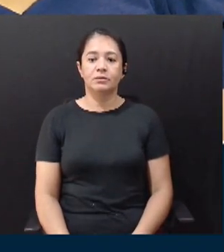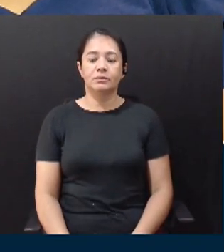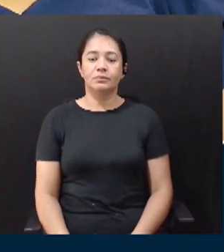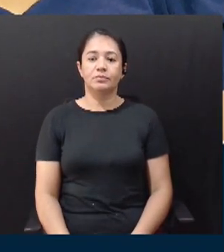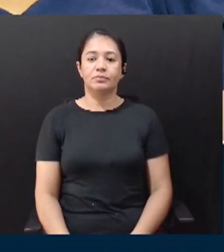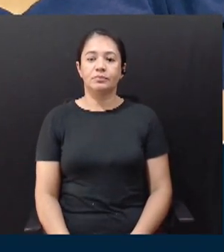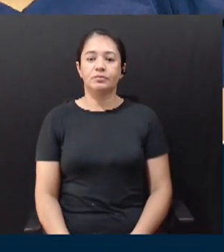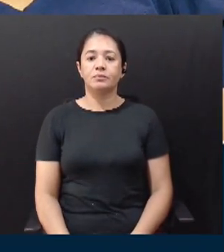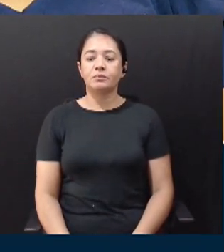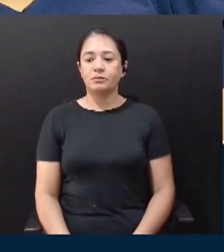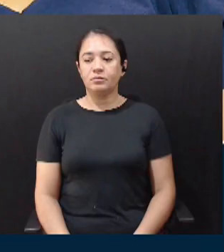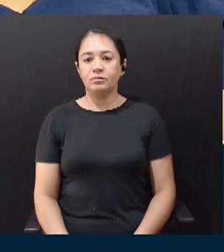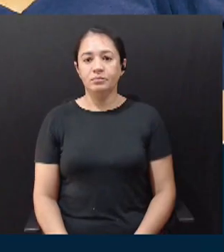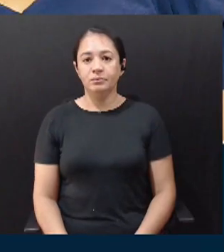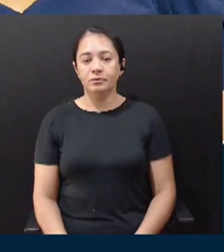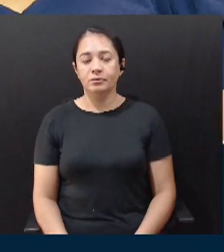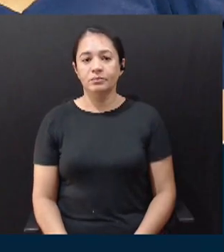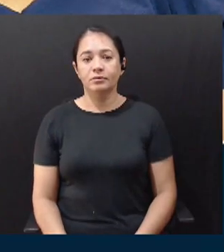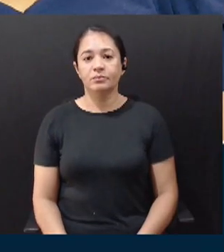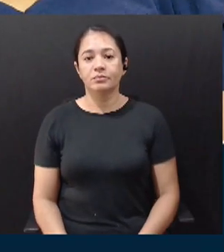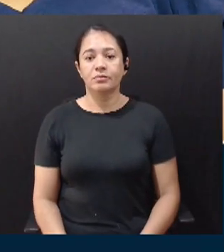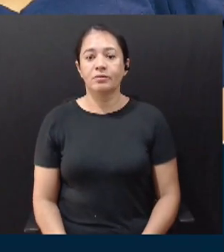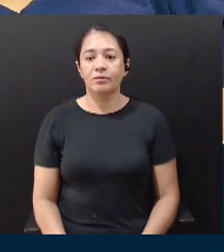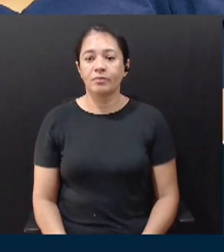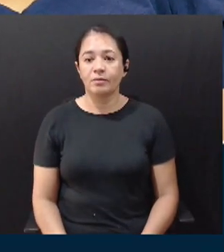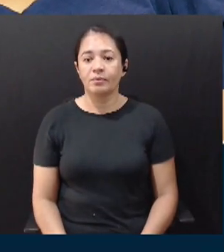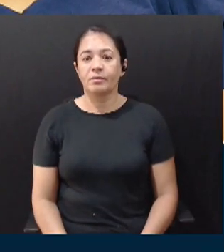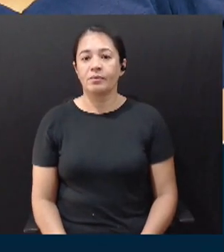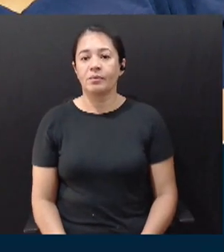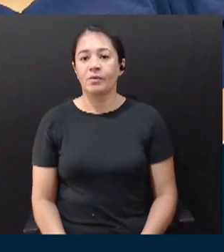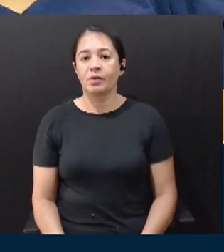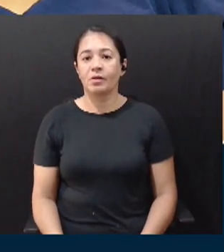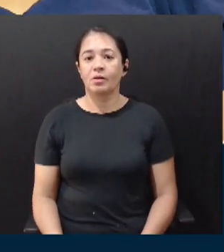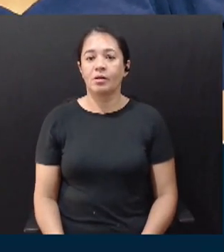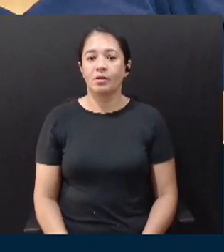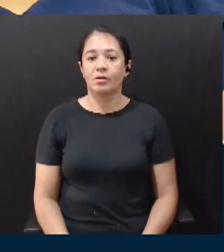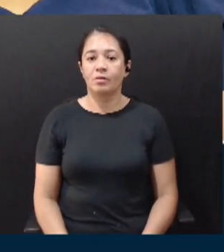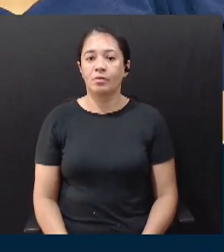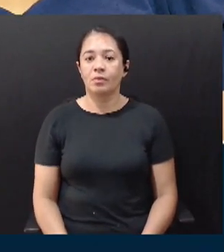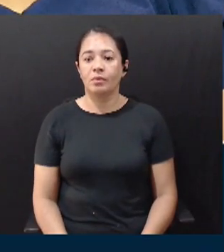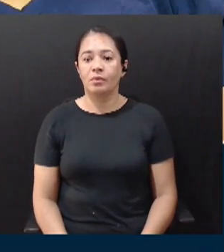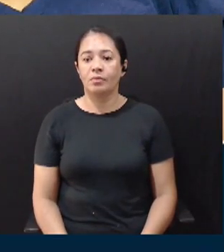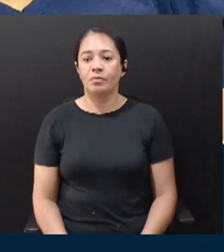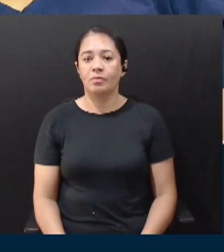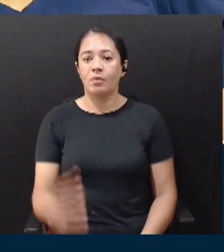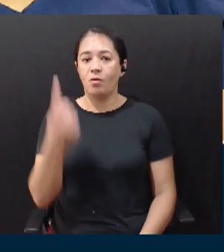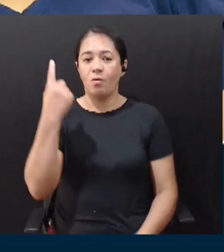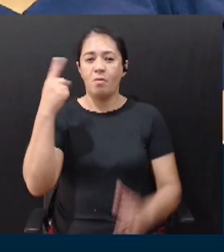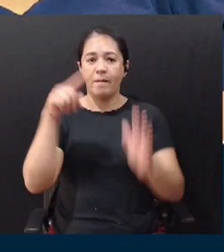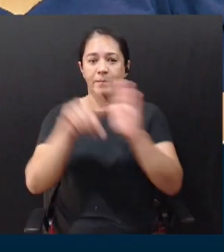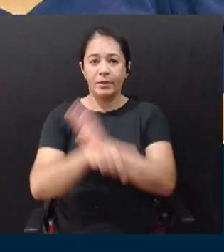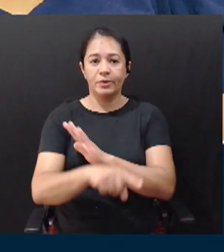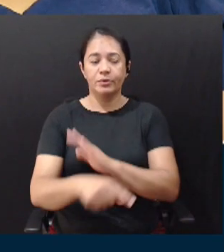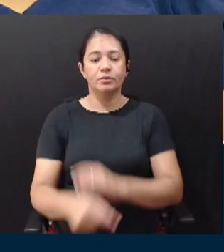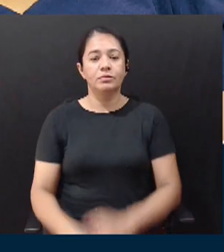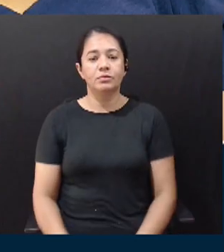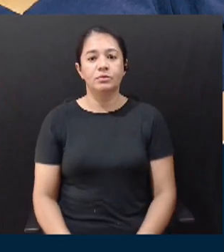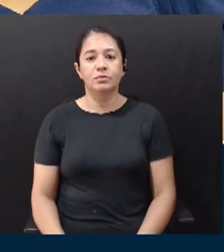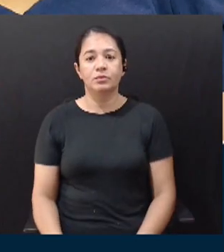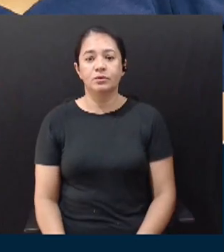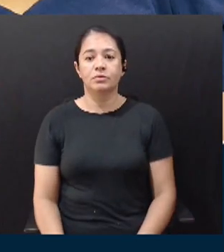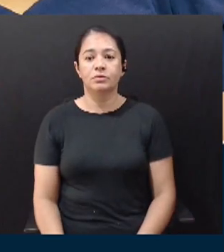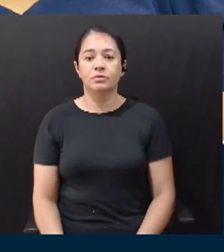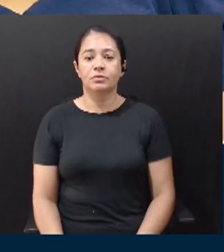lá, 8h46, vai lá produção, dá tempo para mais 2, não, mais uma, né, e aí a gente já vai para as considerações finais.